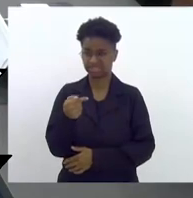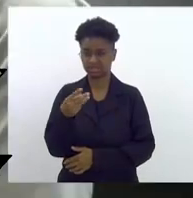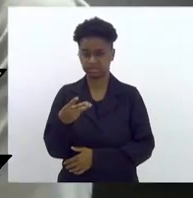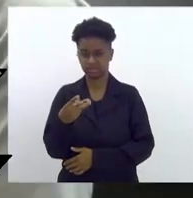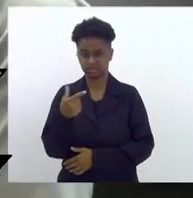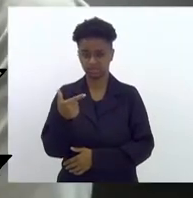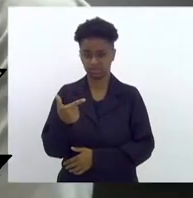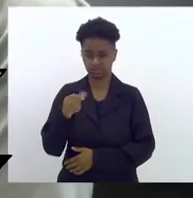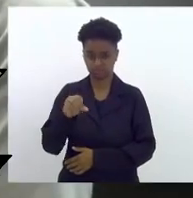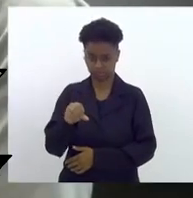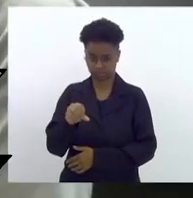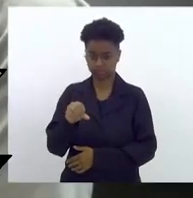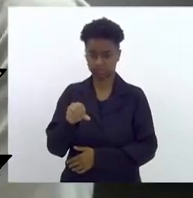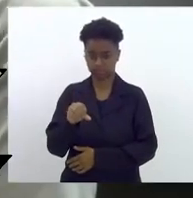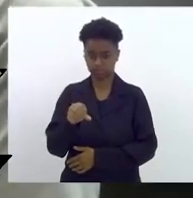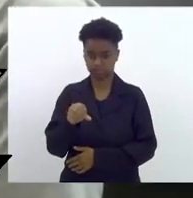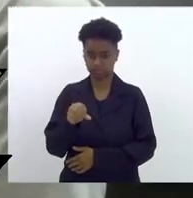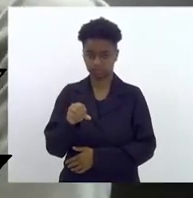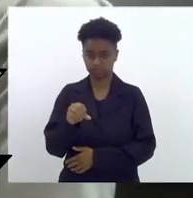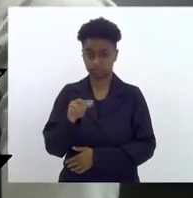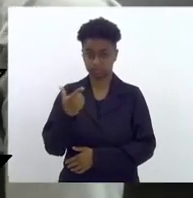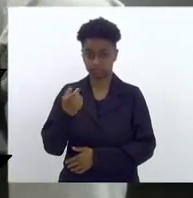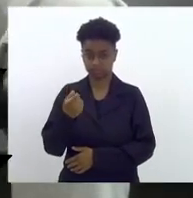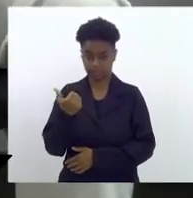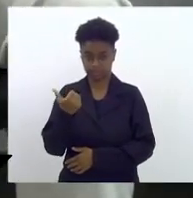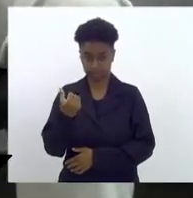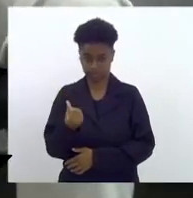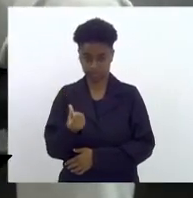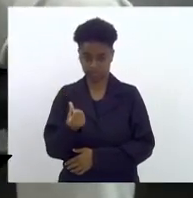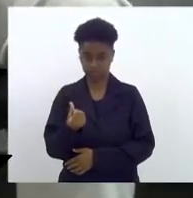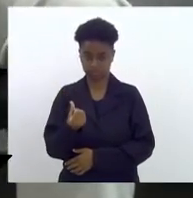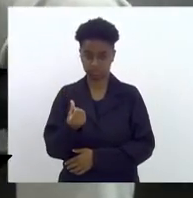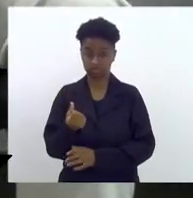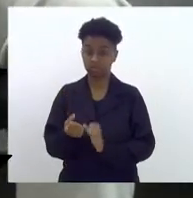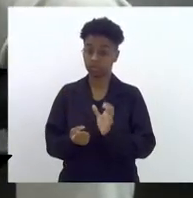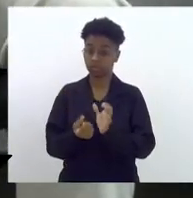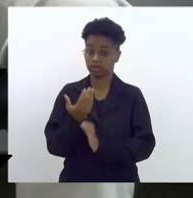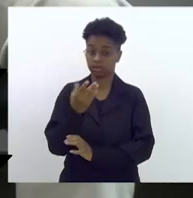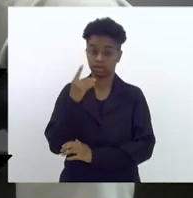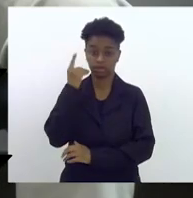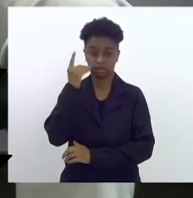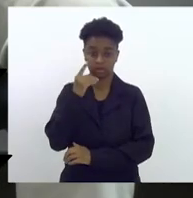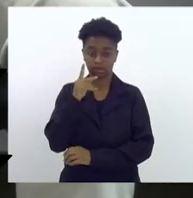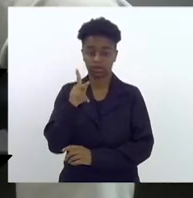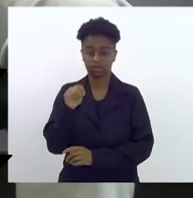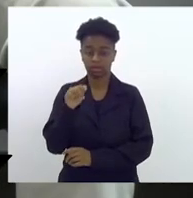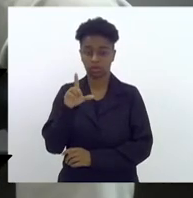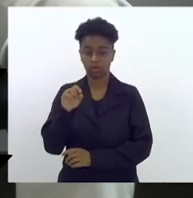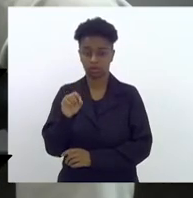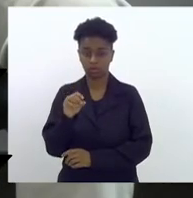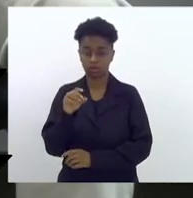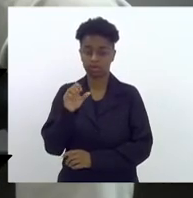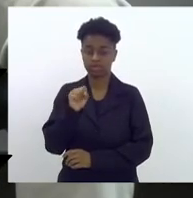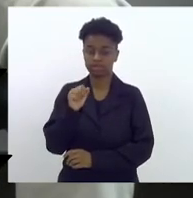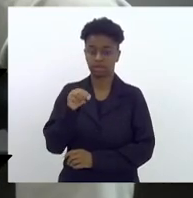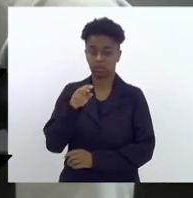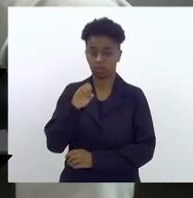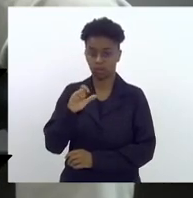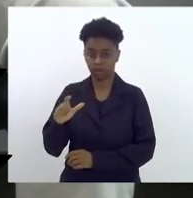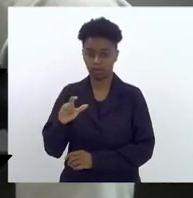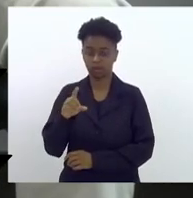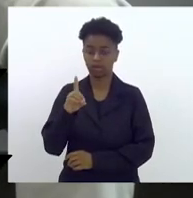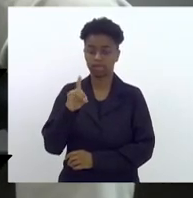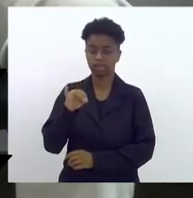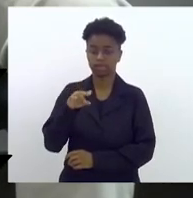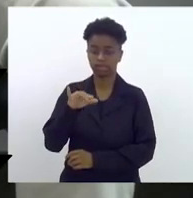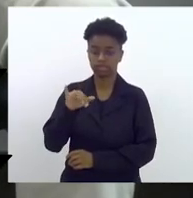77329 de 16 de autoria dos deputados Paulo Melo Samuel Malafaia de Nilson